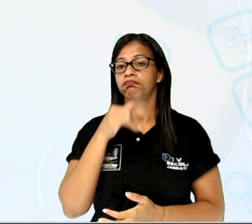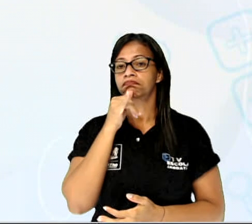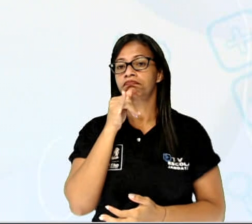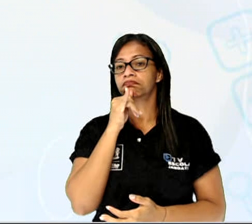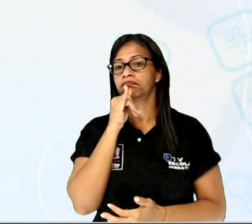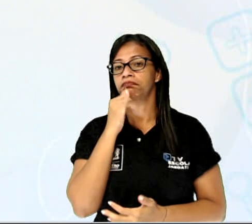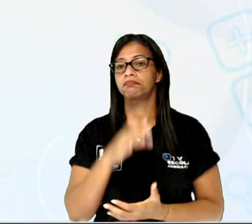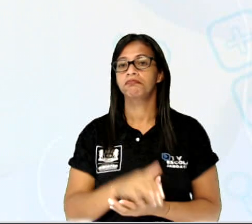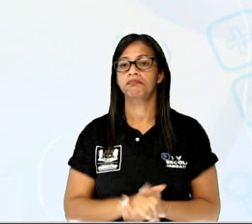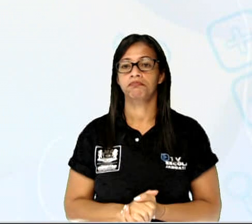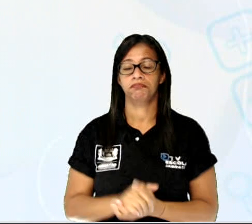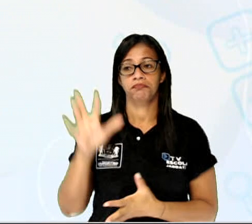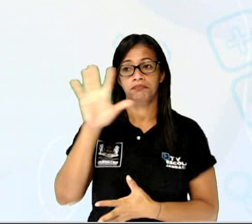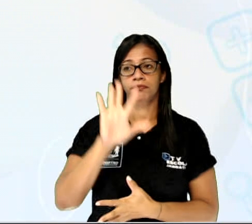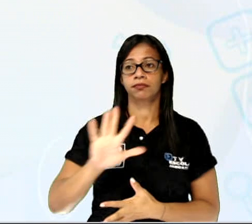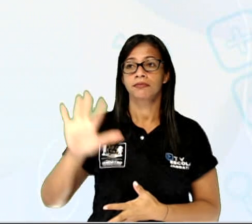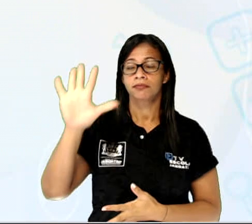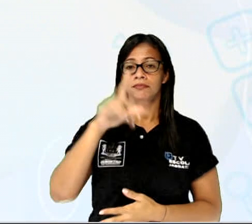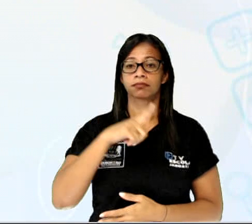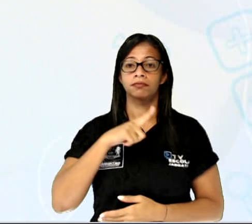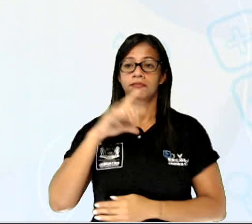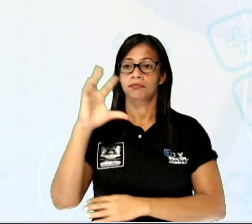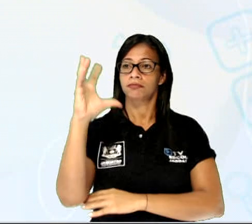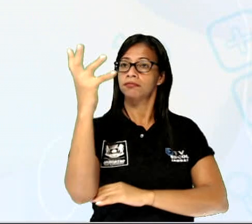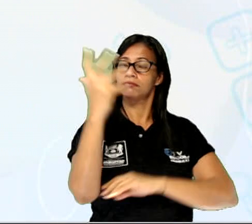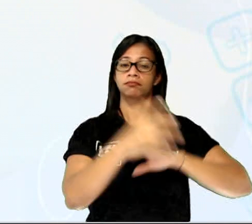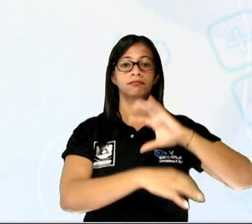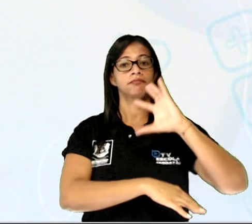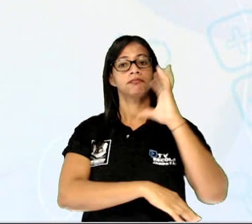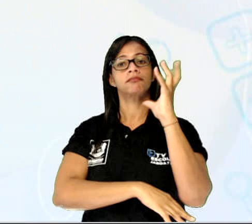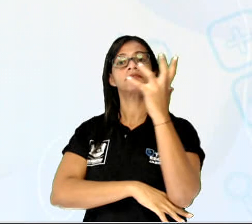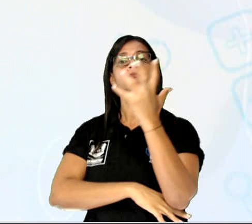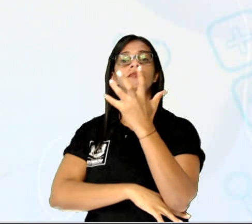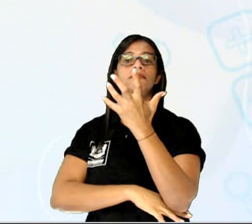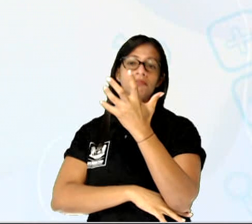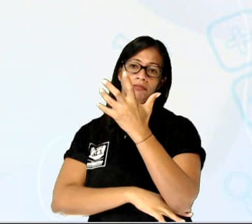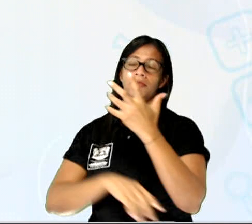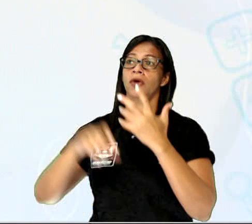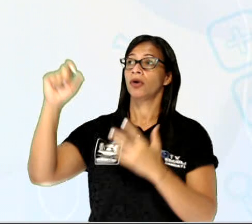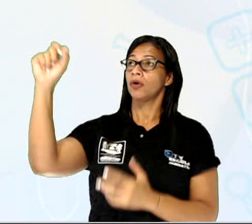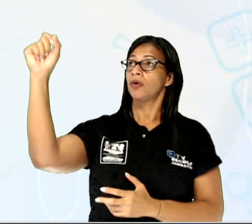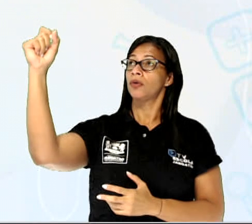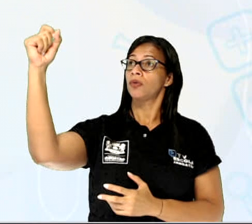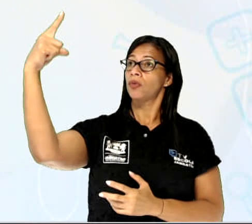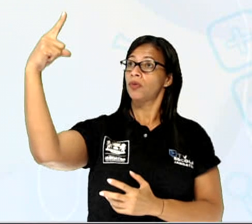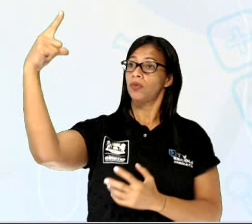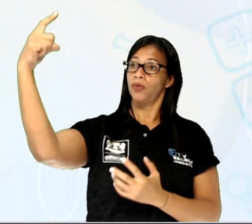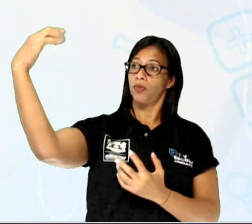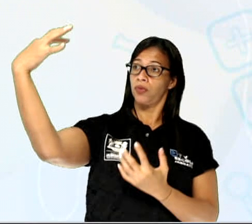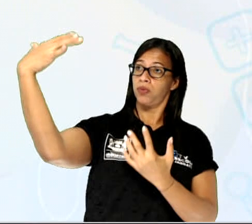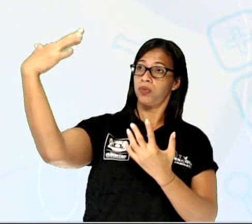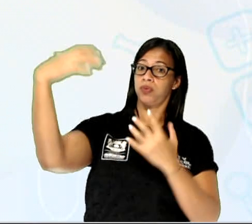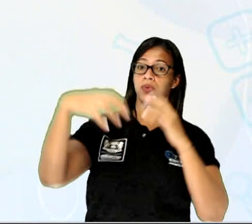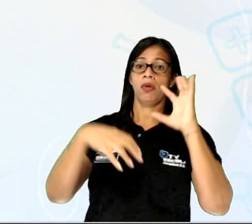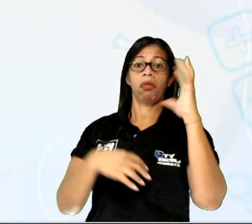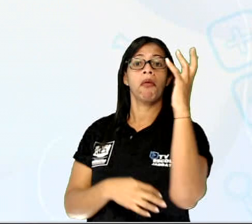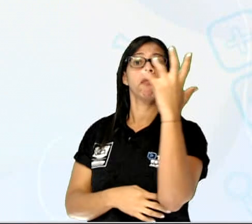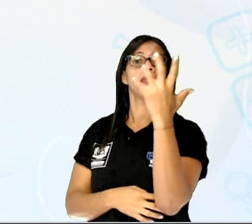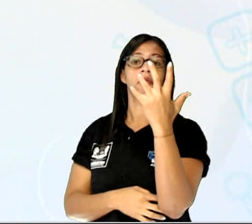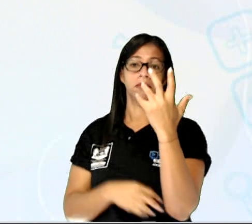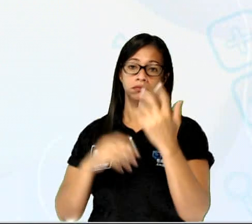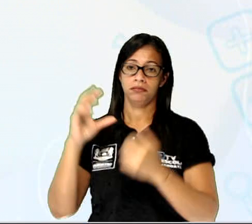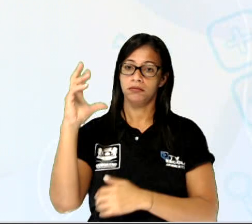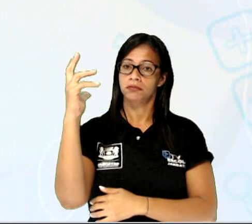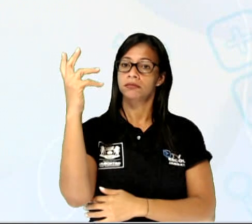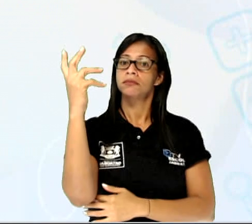imagem da árvore, né, numa floresta, o sol está ali, ó, entrando, passando pelas